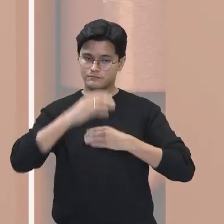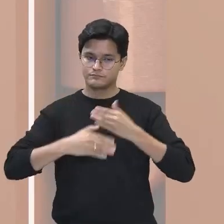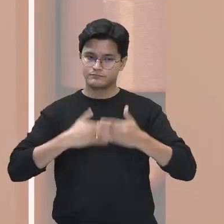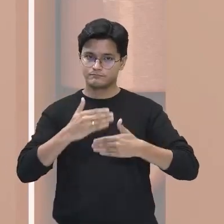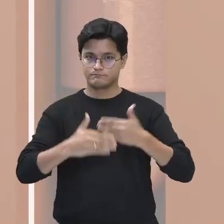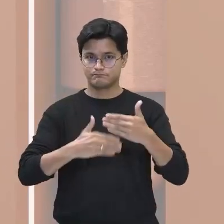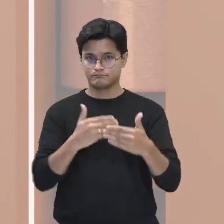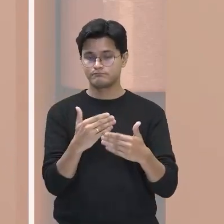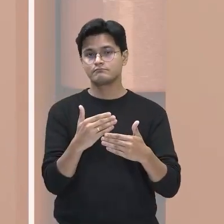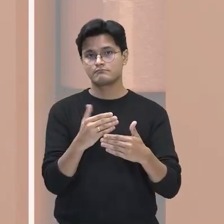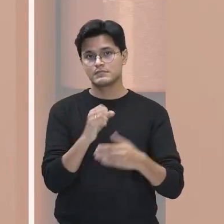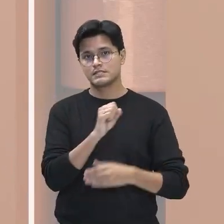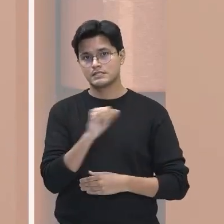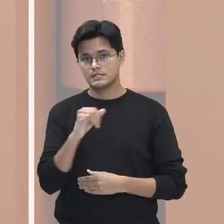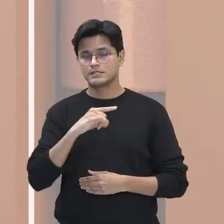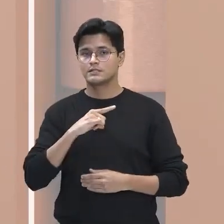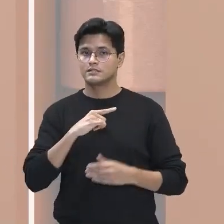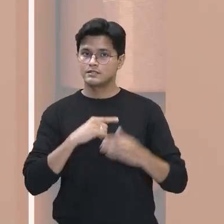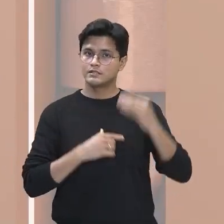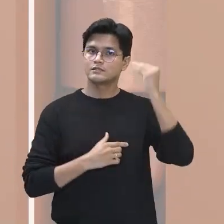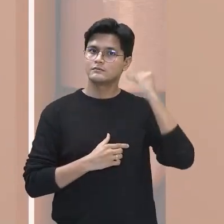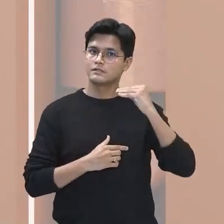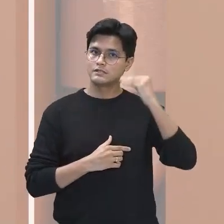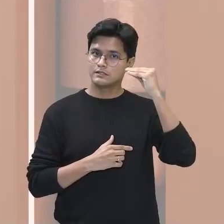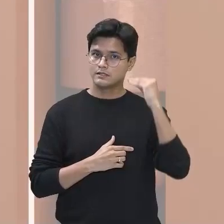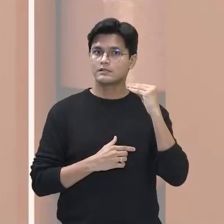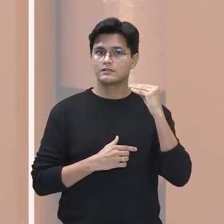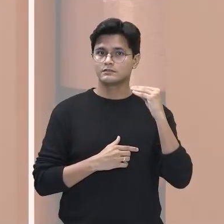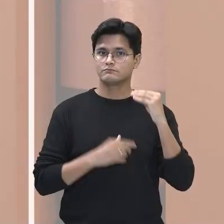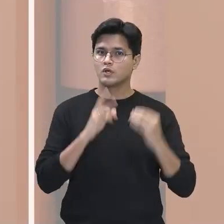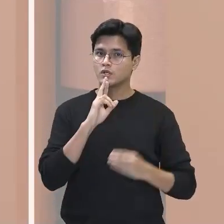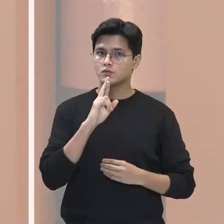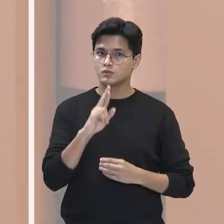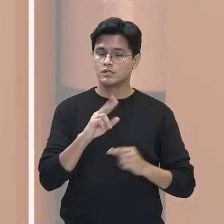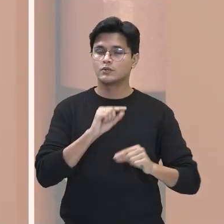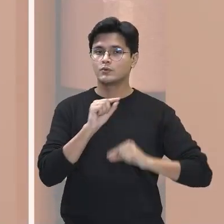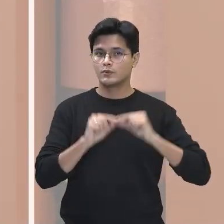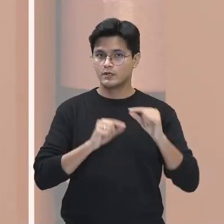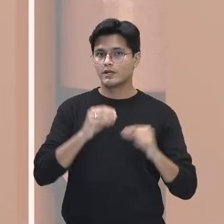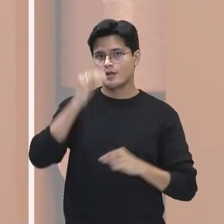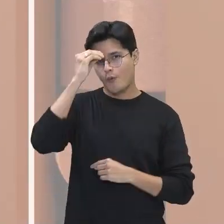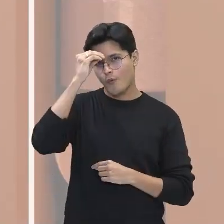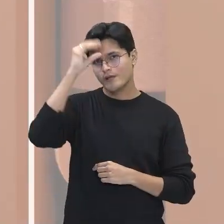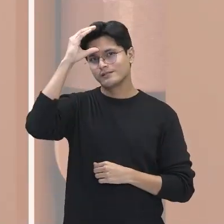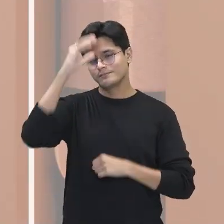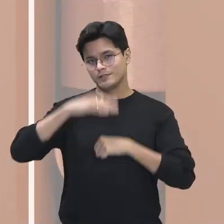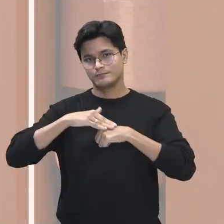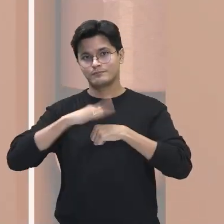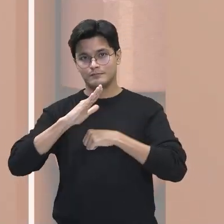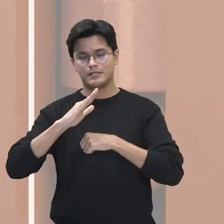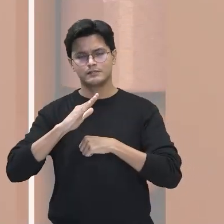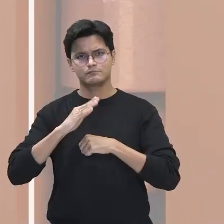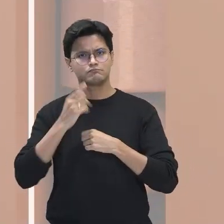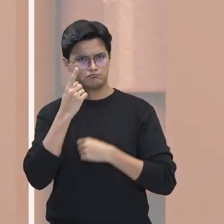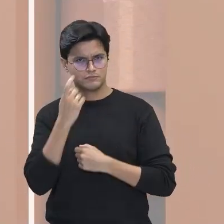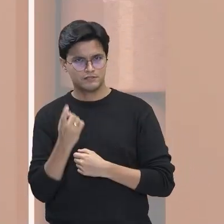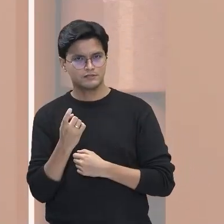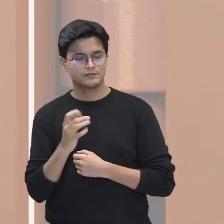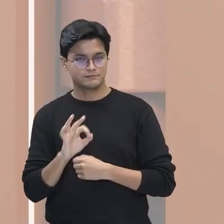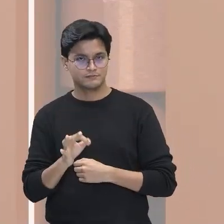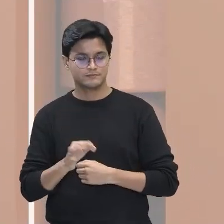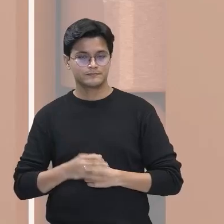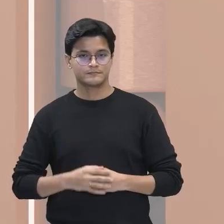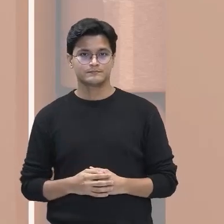mais vivência eu vou tendo, mais conhecimento eu vou adquirindo. Olha só que interessante isso daí,